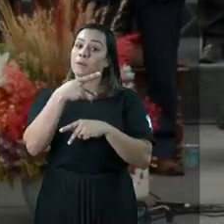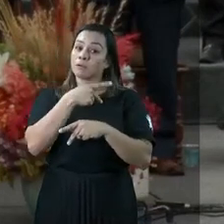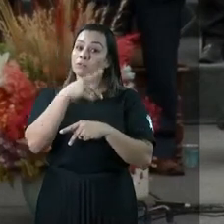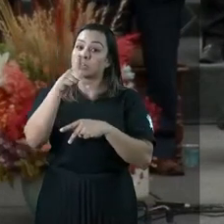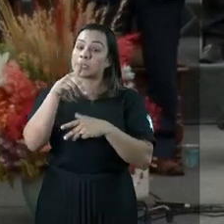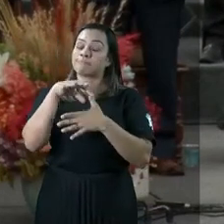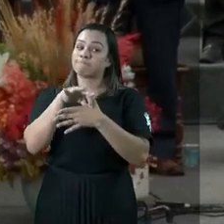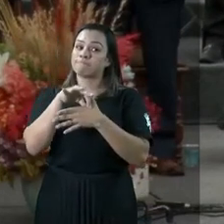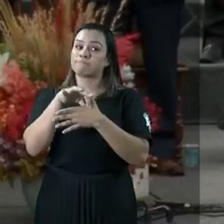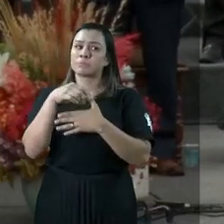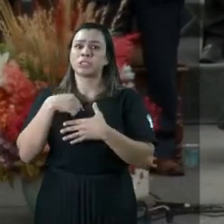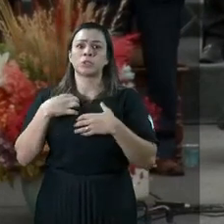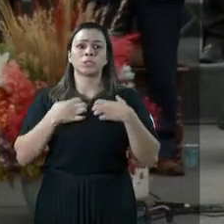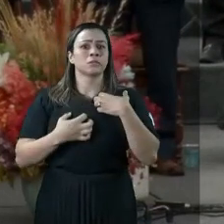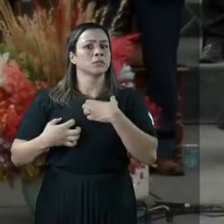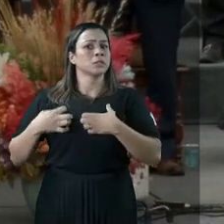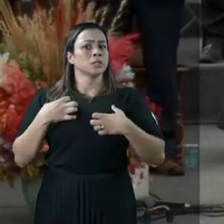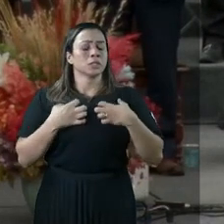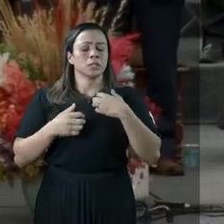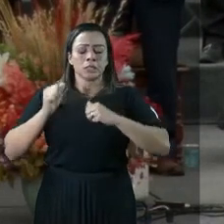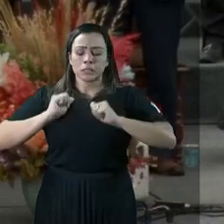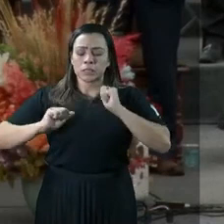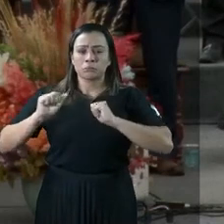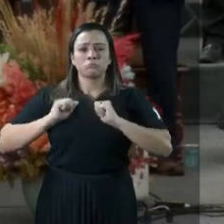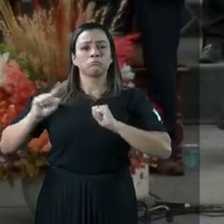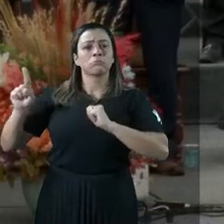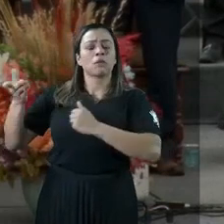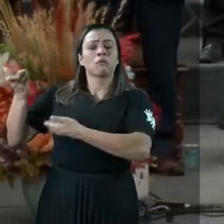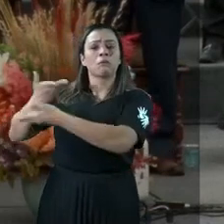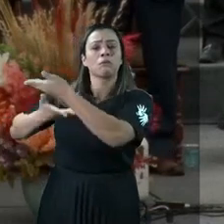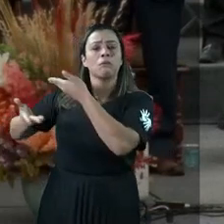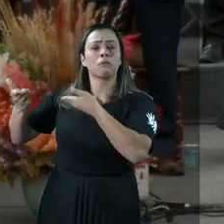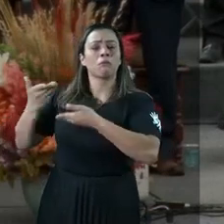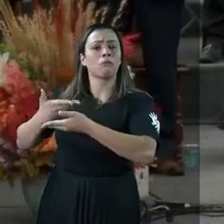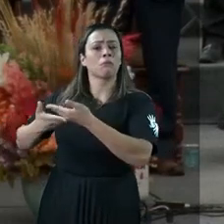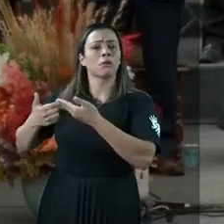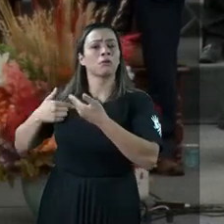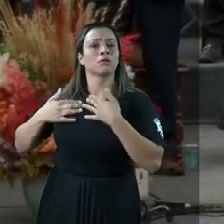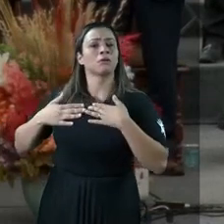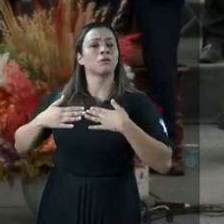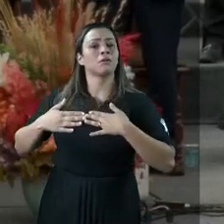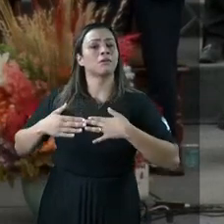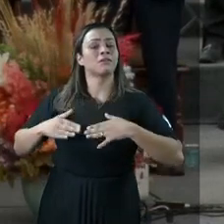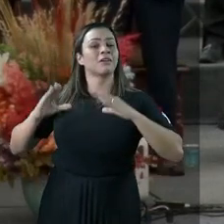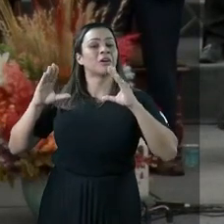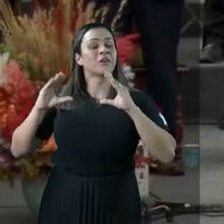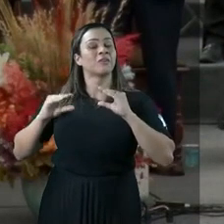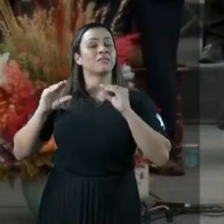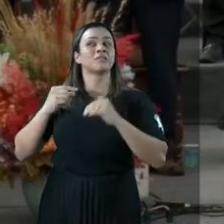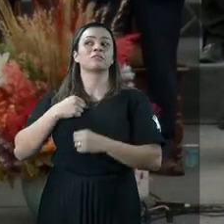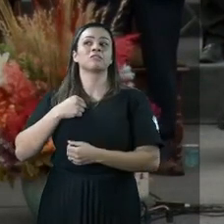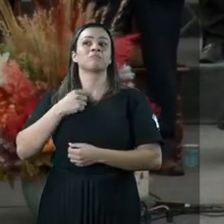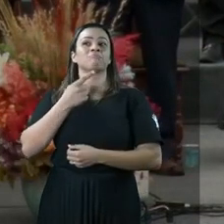tenso, apreensivo. E o senhor me deixou tão à vontade naquele dia e viralizou uma expressão que eu usei e disse